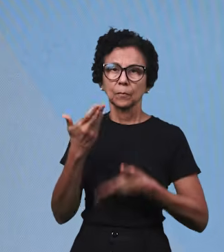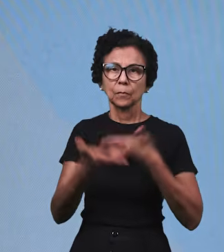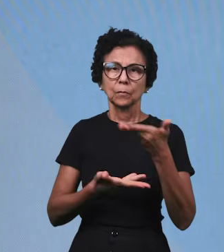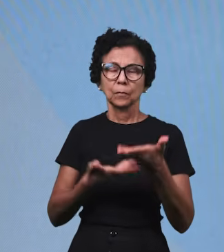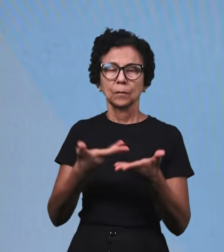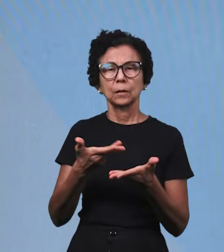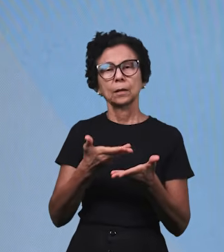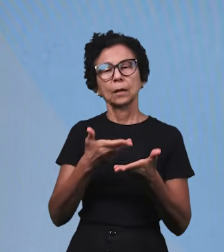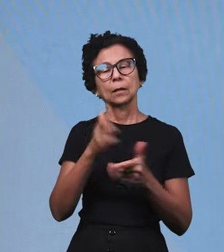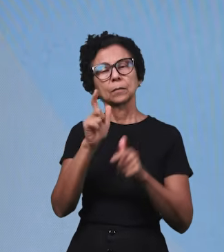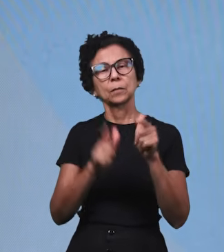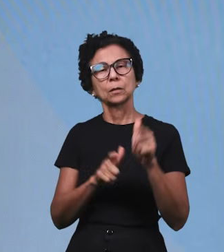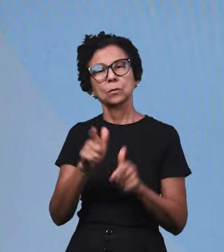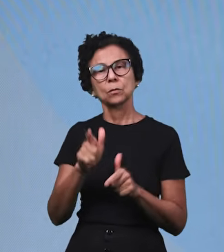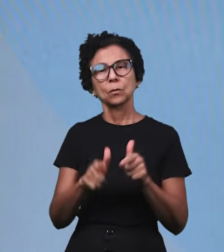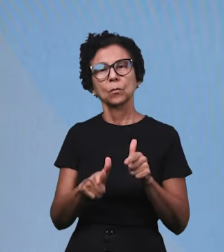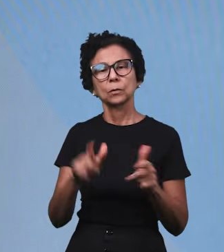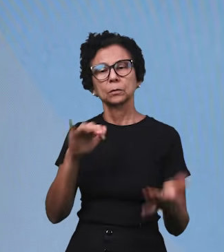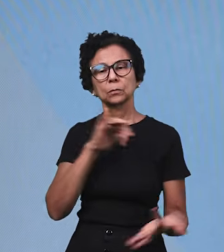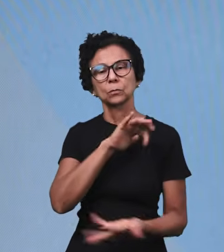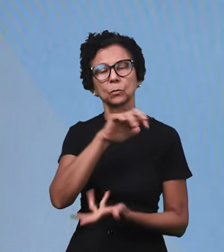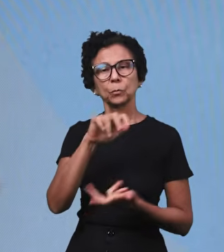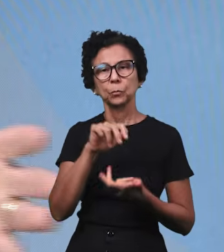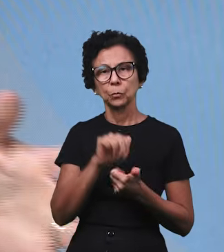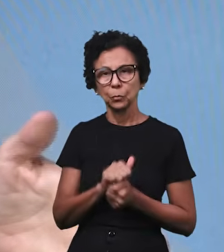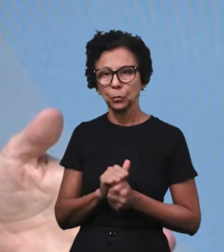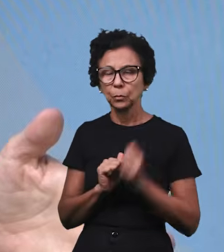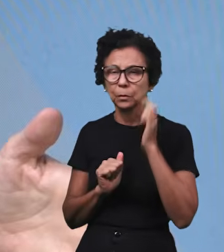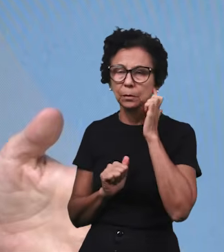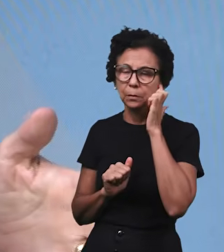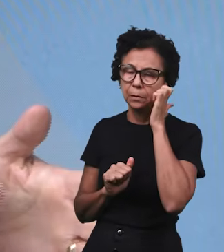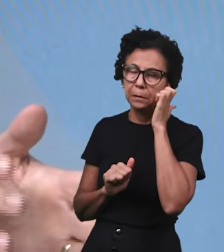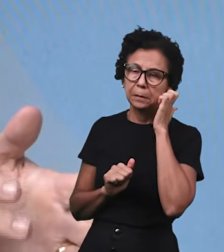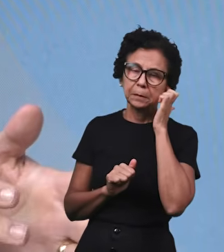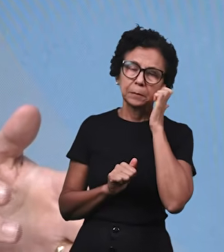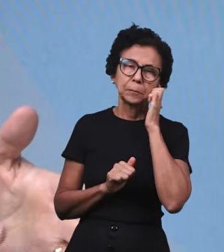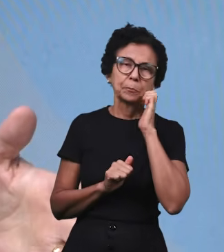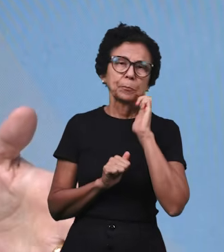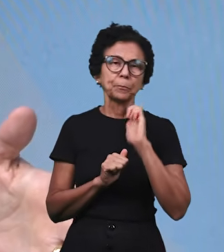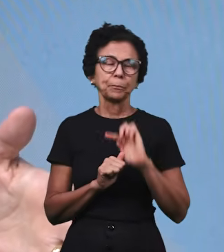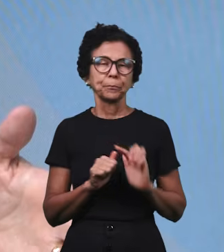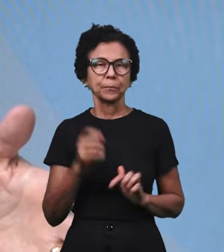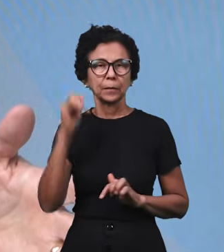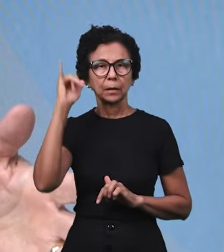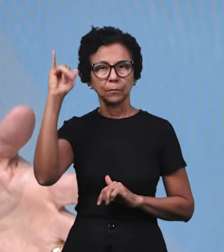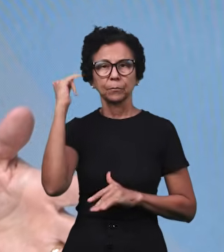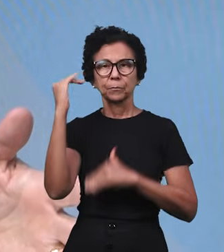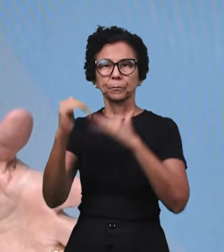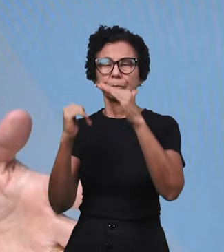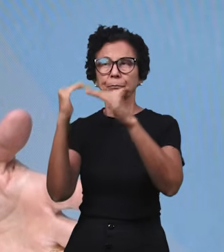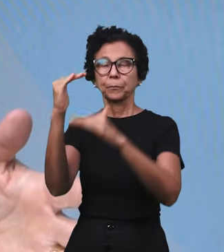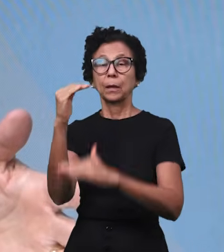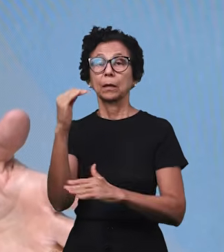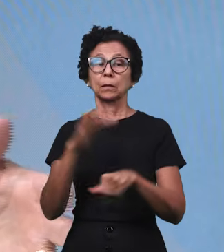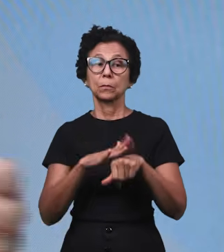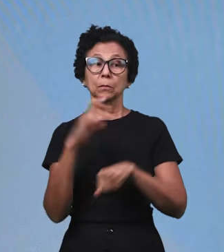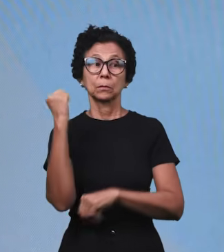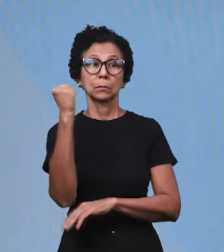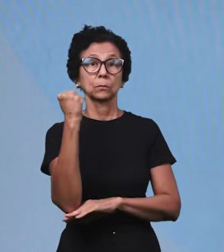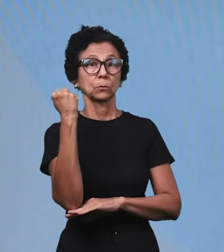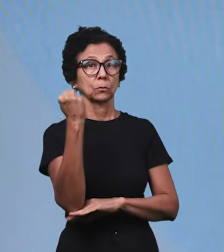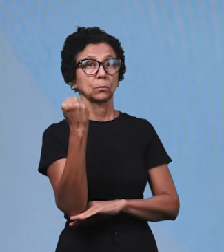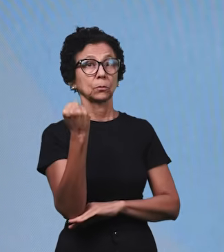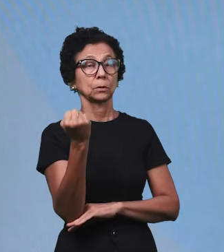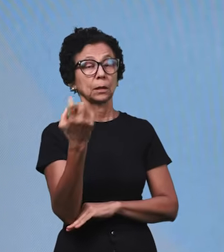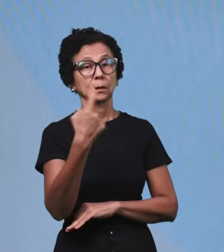pessoas e proteger o planeta. Quando a gente protege as pessoas e evita que elas progridam para a doença renal crônica,